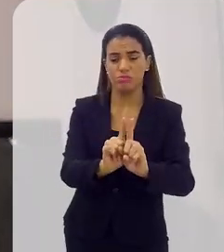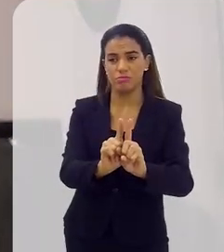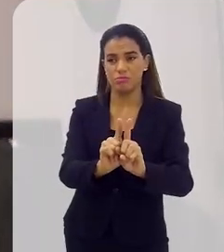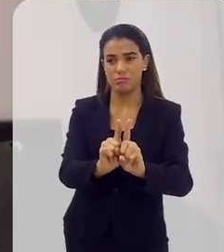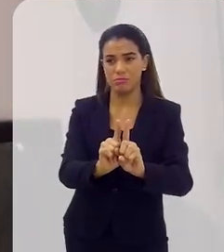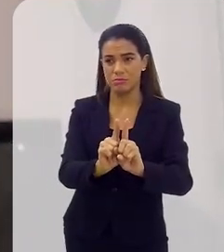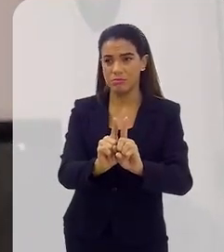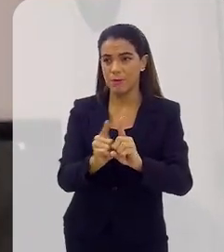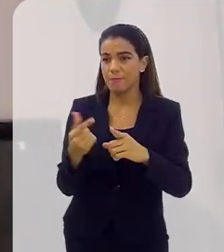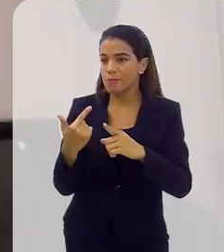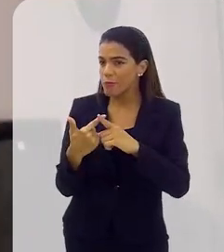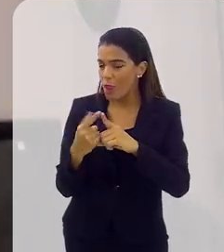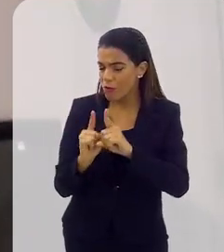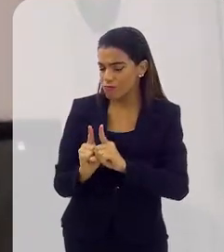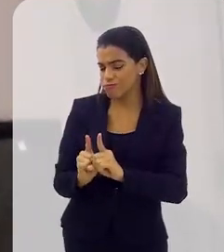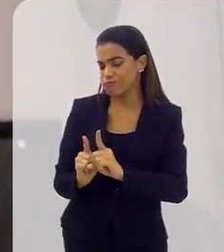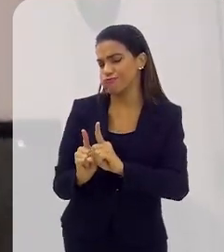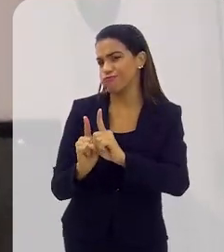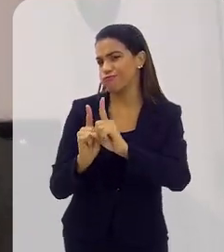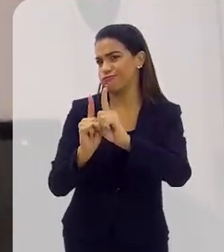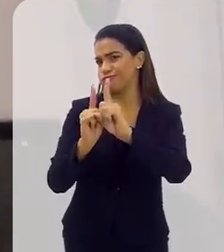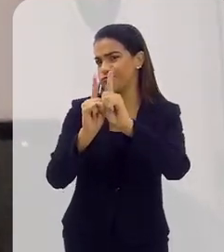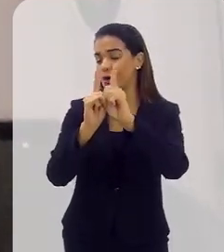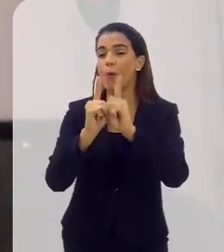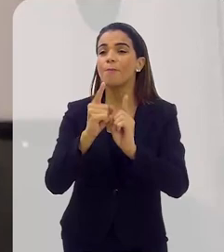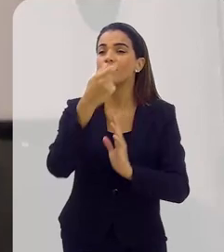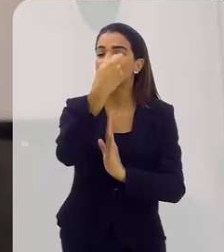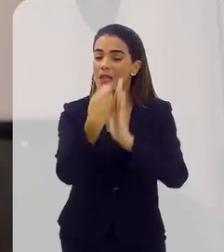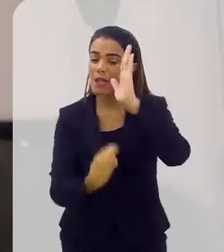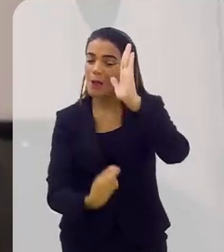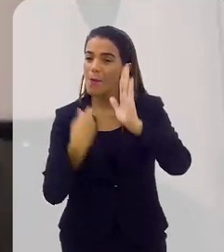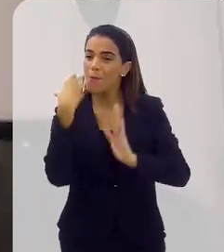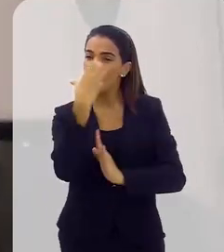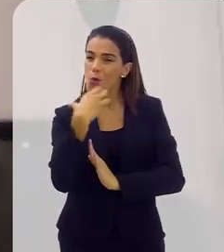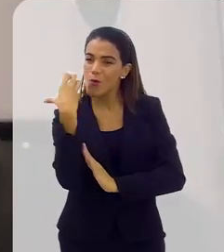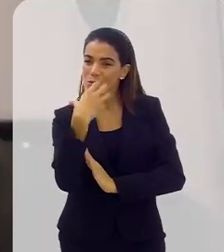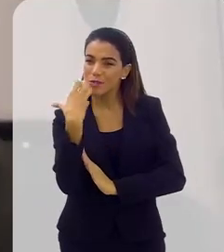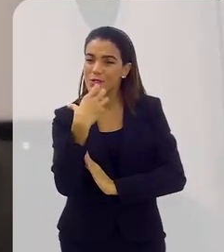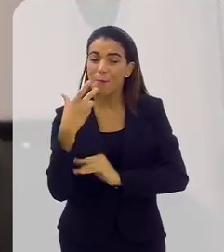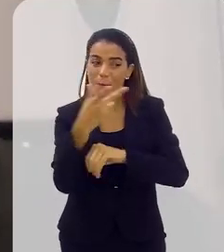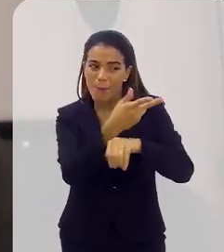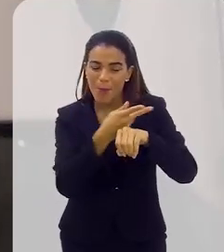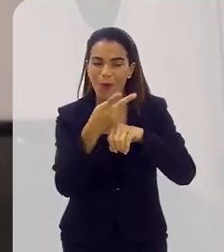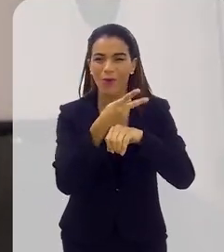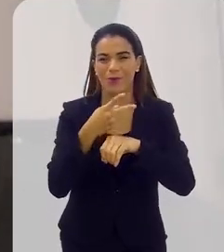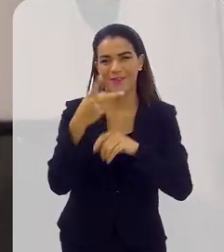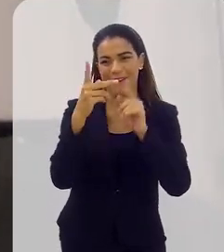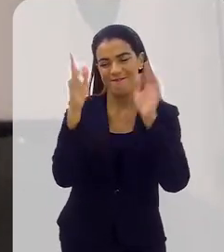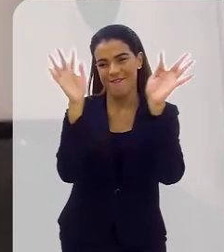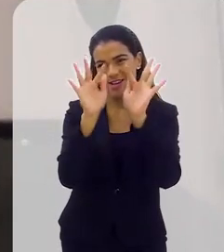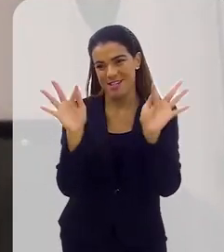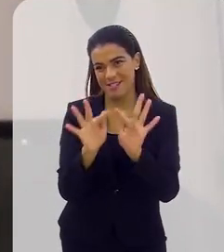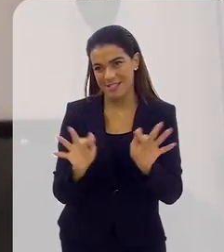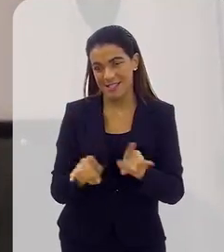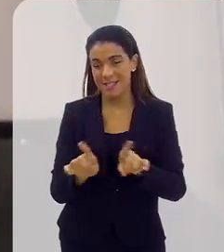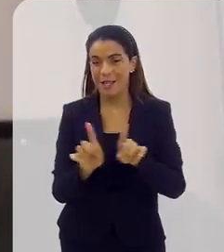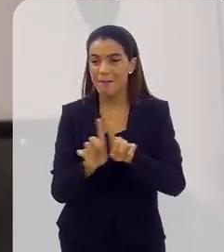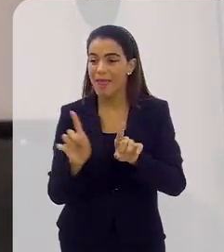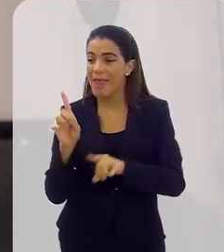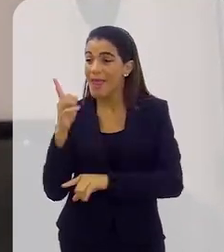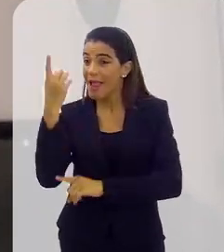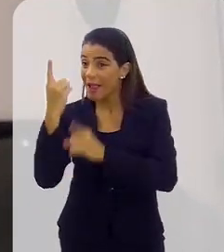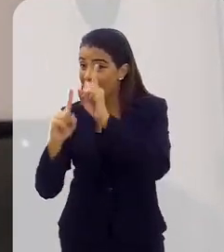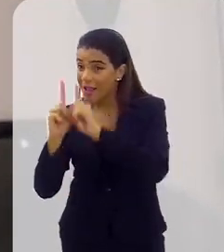do processo, porque subi com ela, com o enredo Campo Cidade em Busca da Felicidade. Depois fizemos o Carnaval